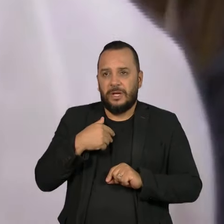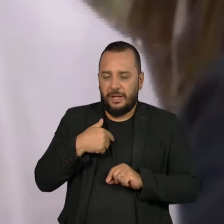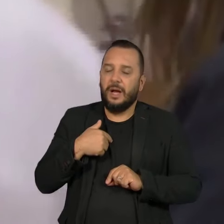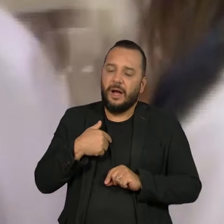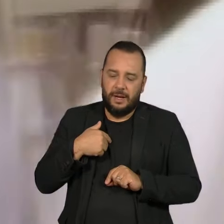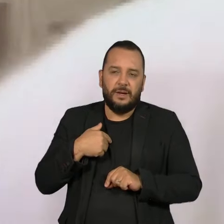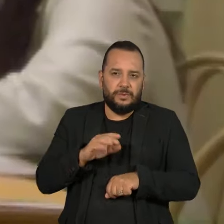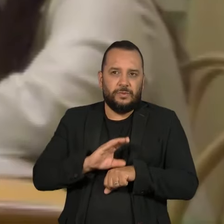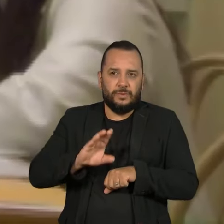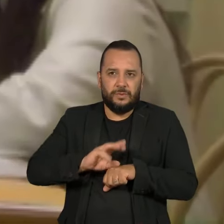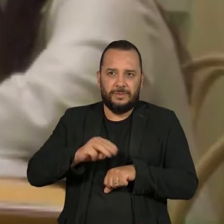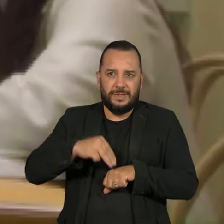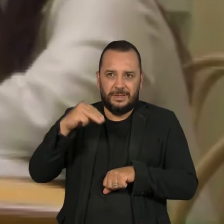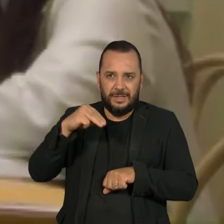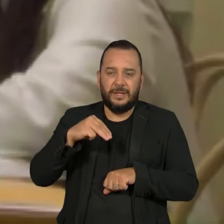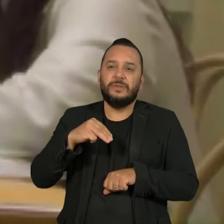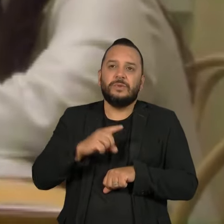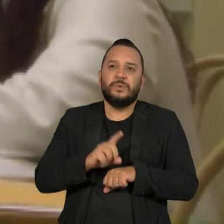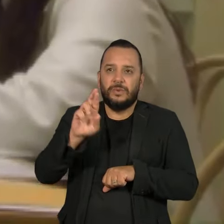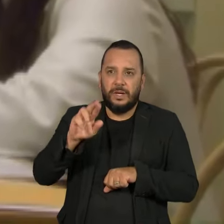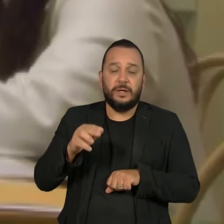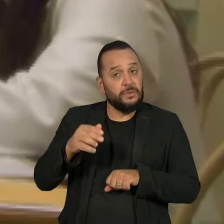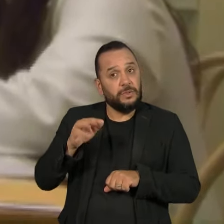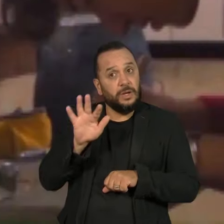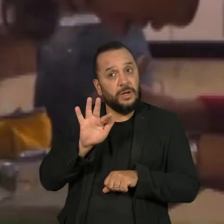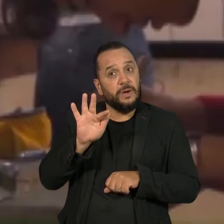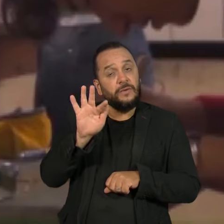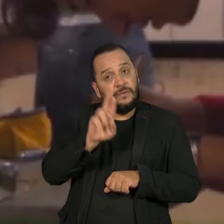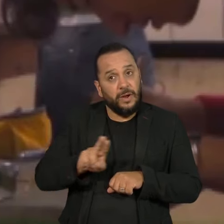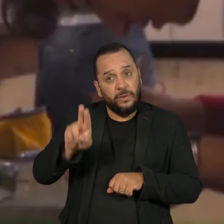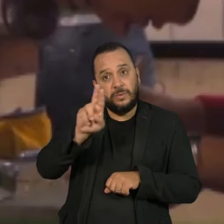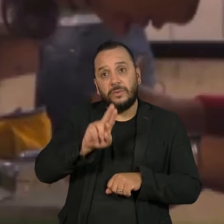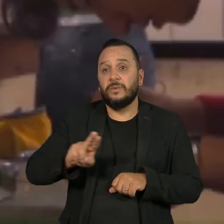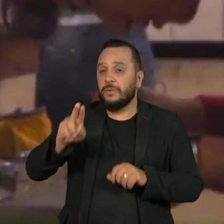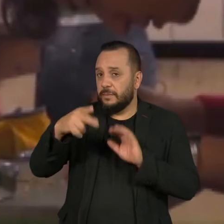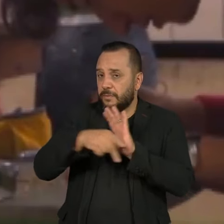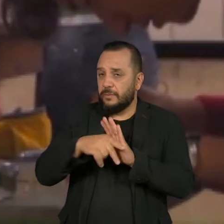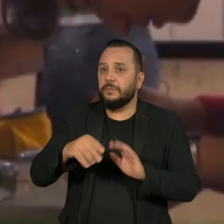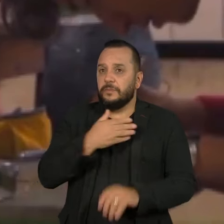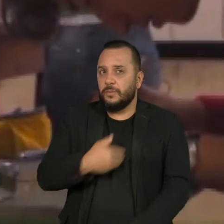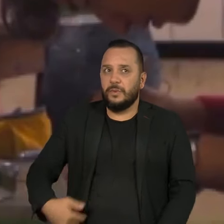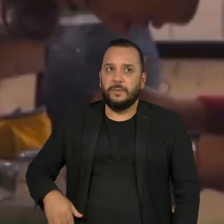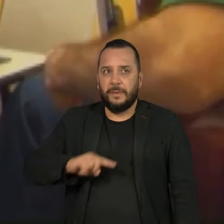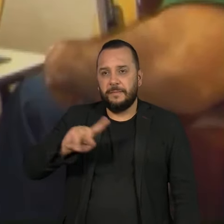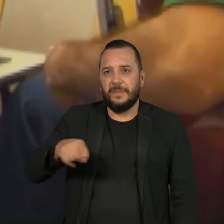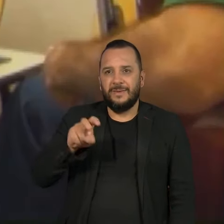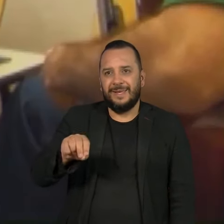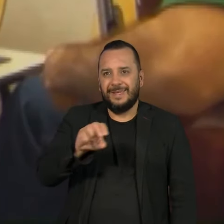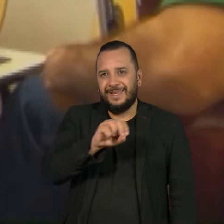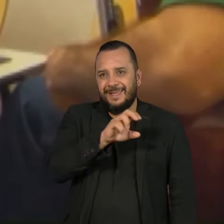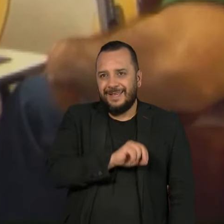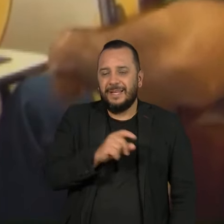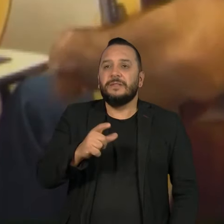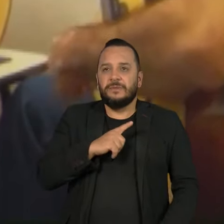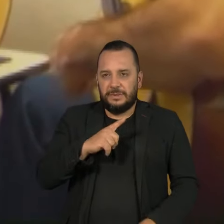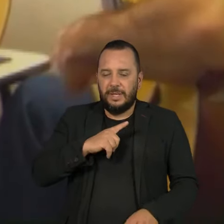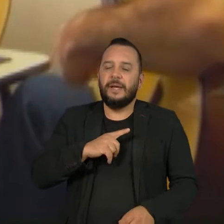e doutorado de universidades públicas, mais de 1.500 programas já adotavam algum tipo de